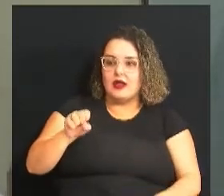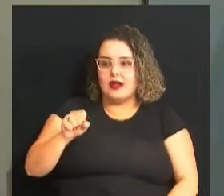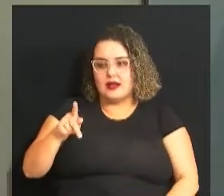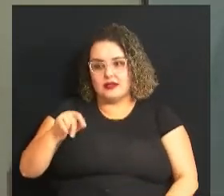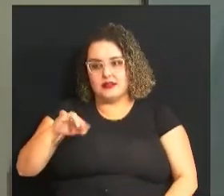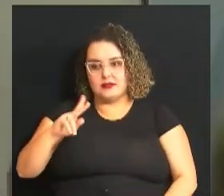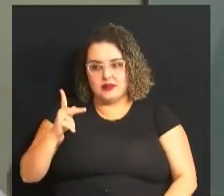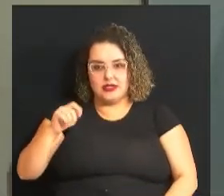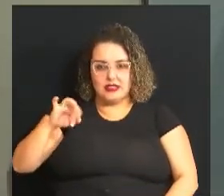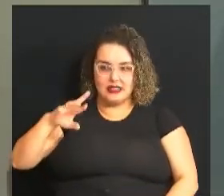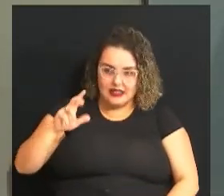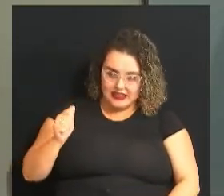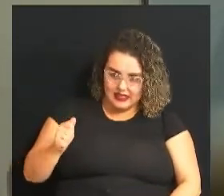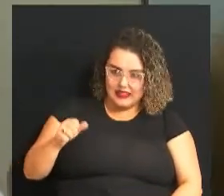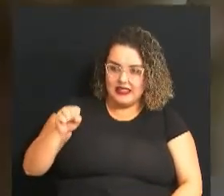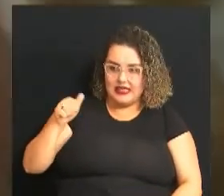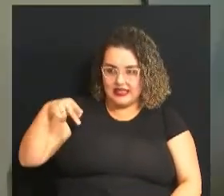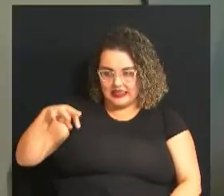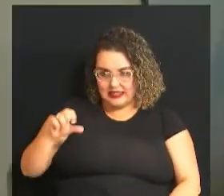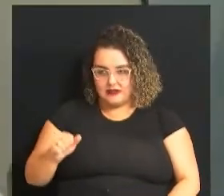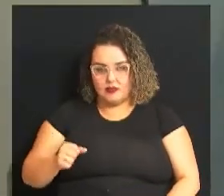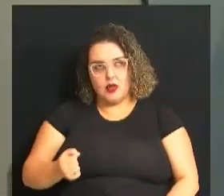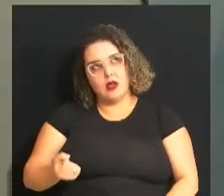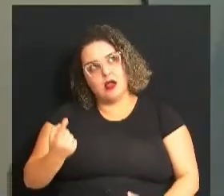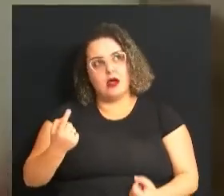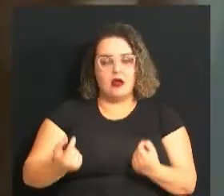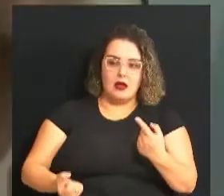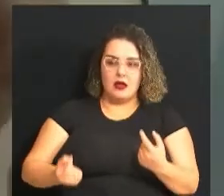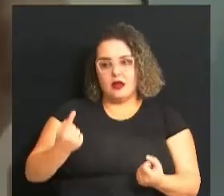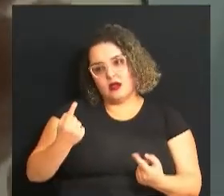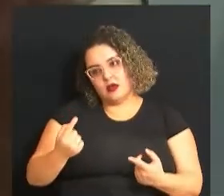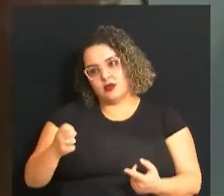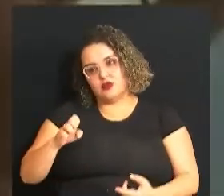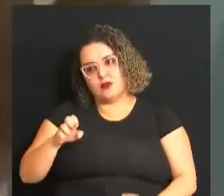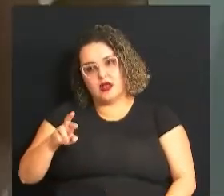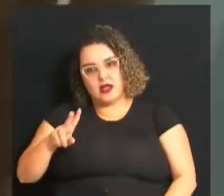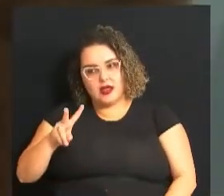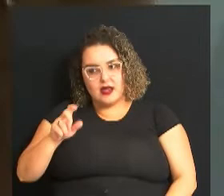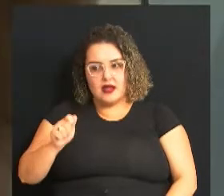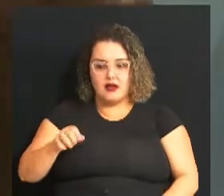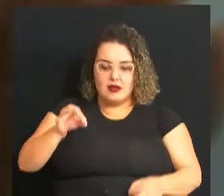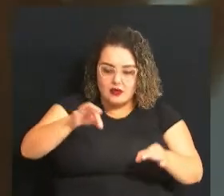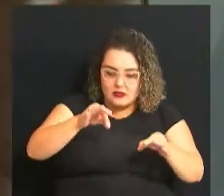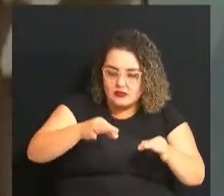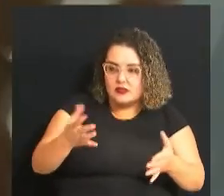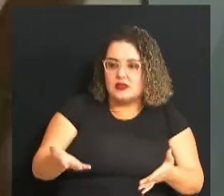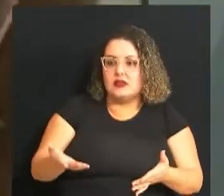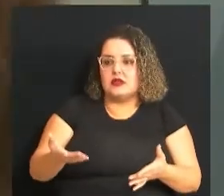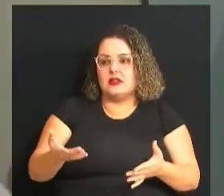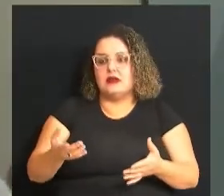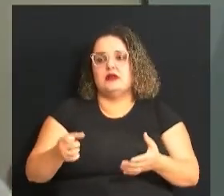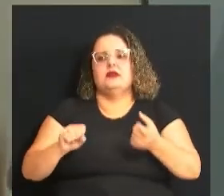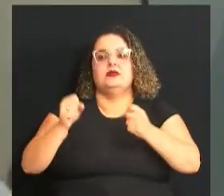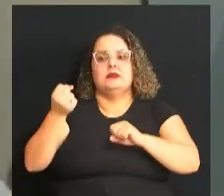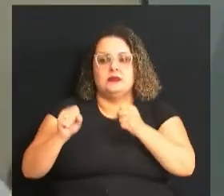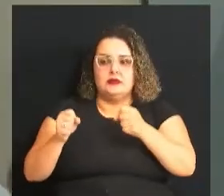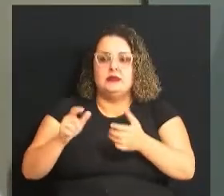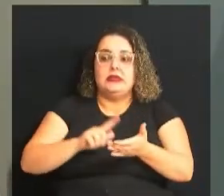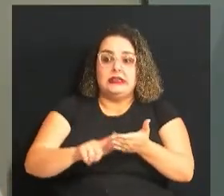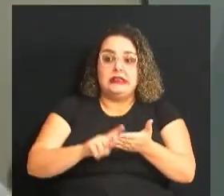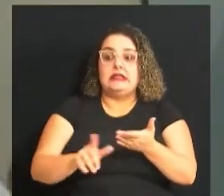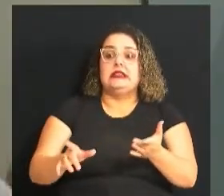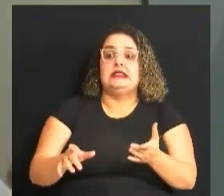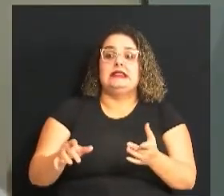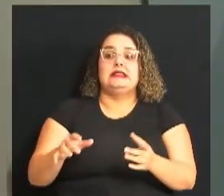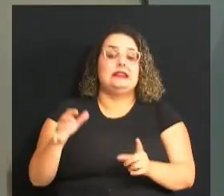ali eventual, pontual, de uma erva conhecida, ou então um saquinho que veio ali industrializado, limpinho, sem